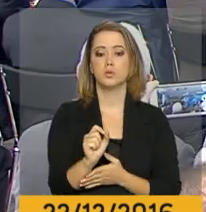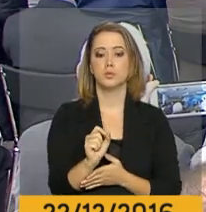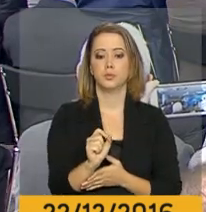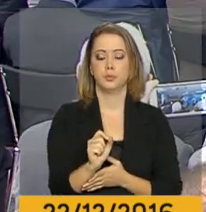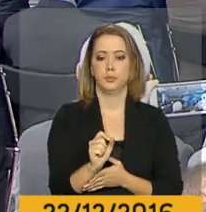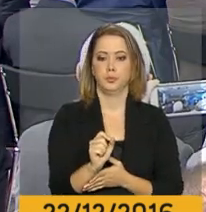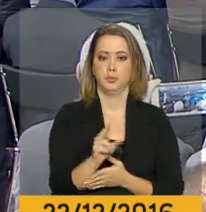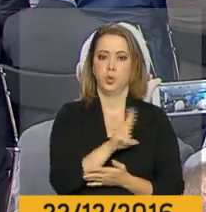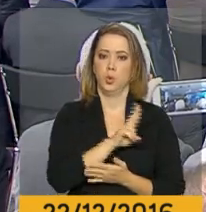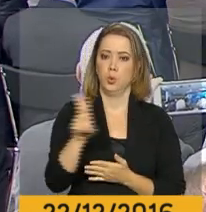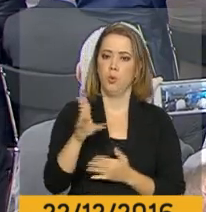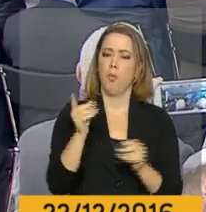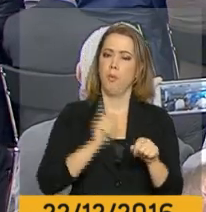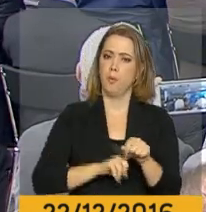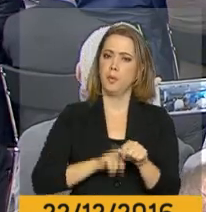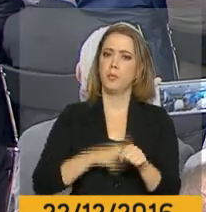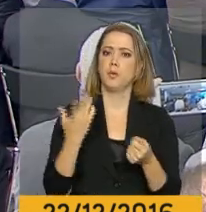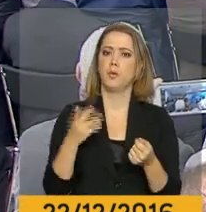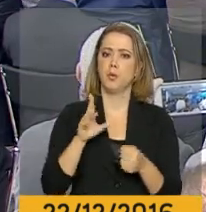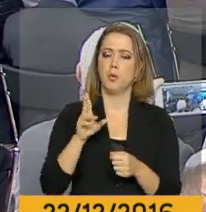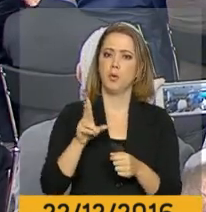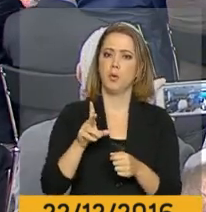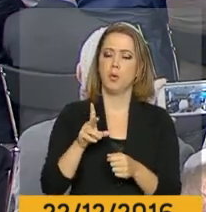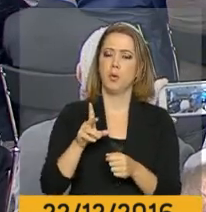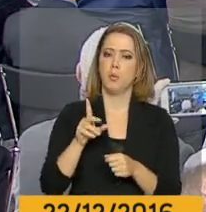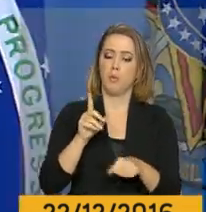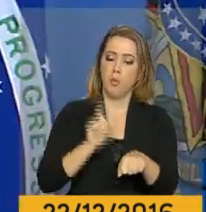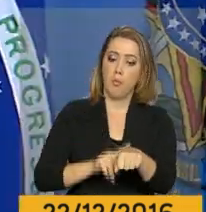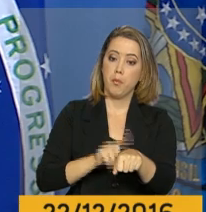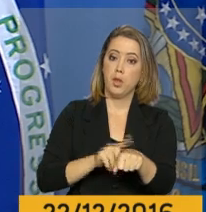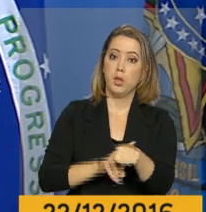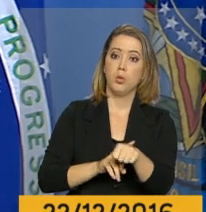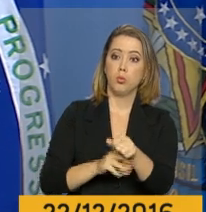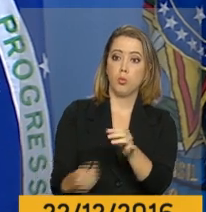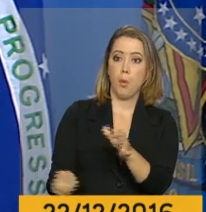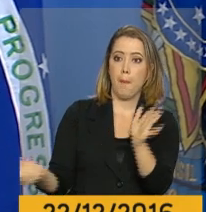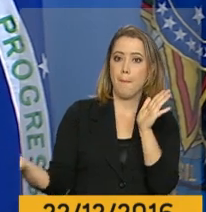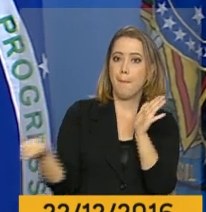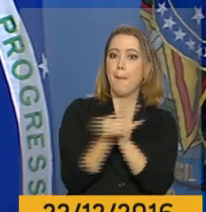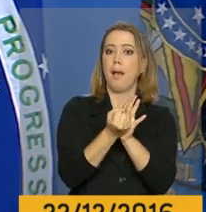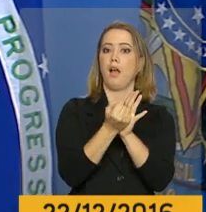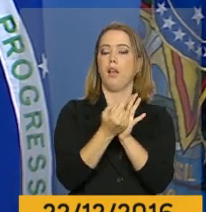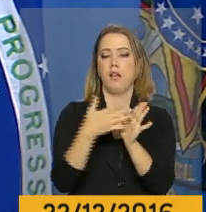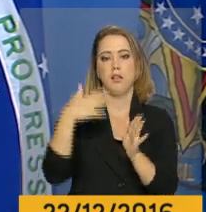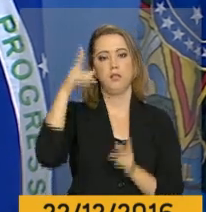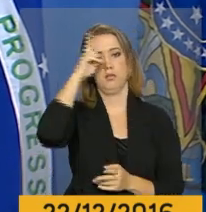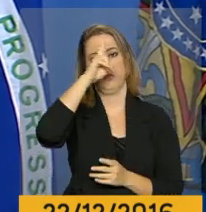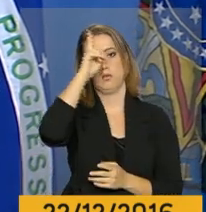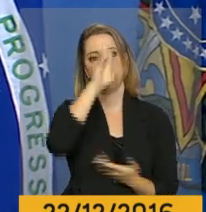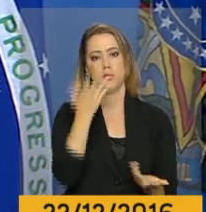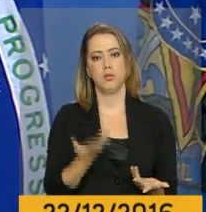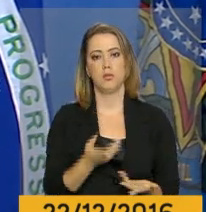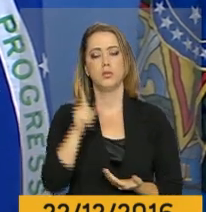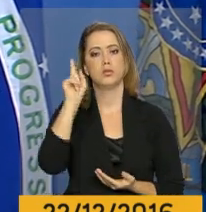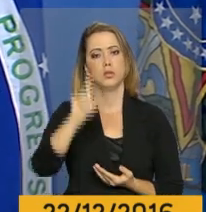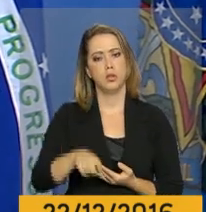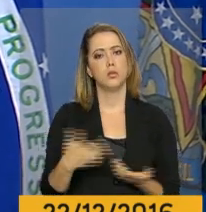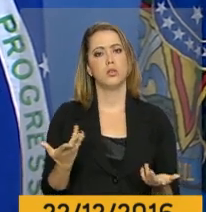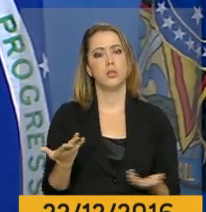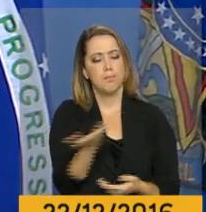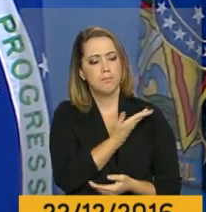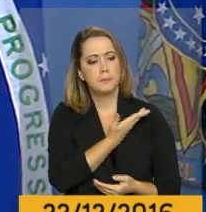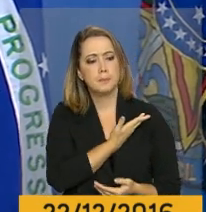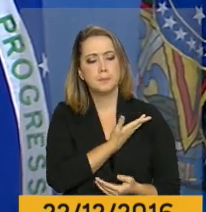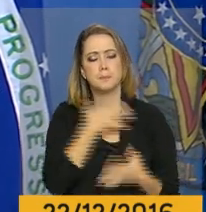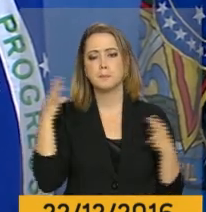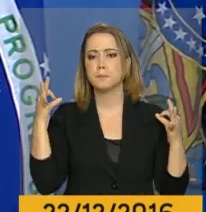foi chamado corretamente de momento histórico, líder André Moura, foi exatamente isso. Foi a fraternidade